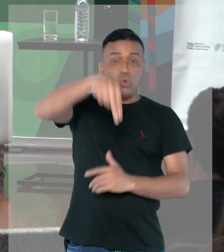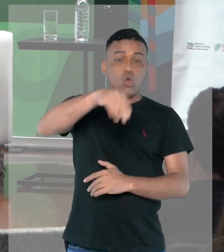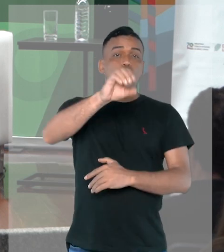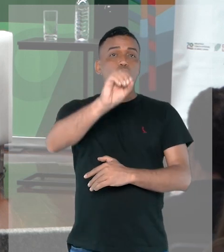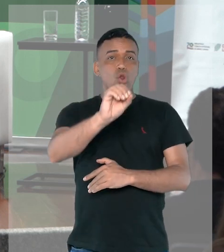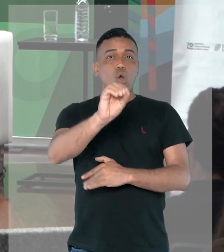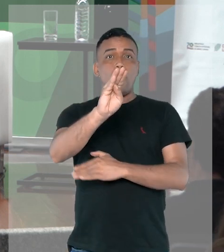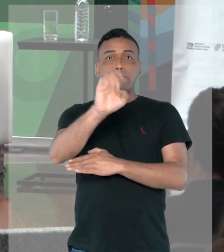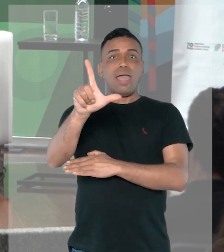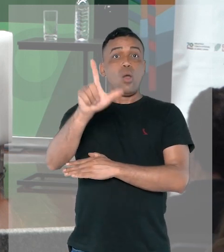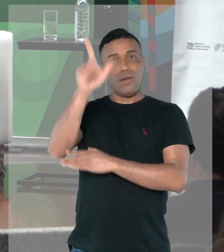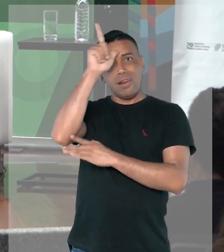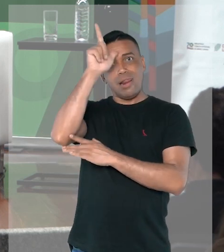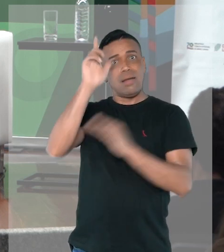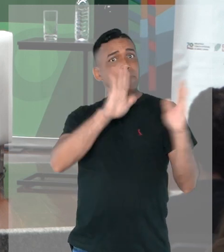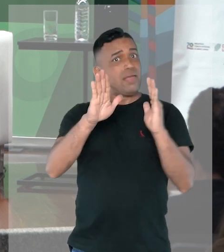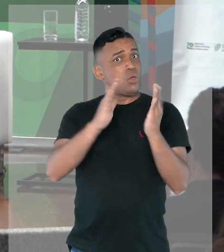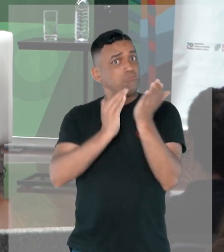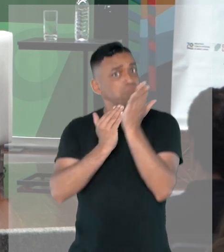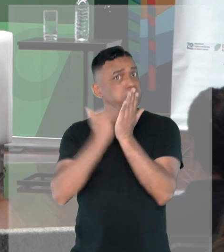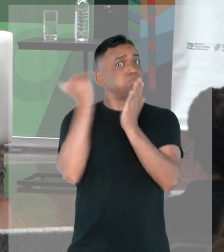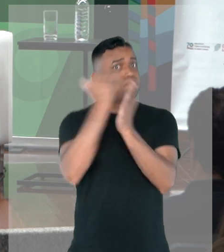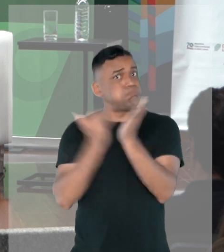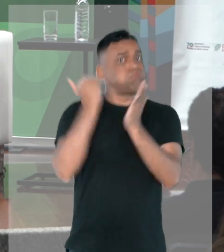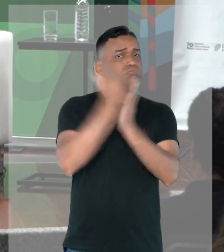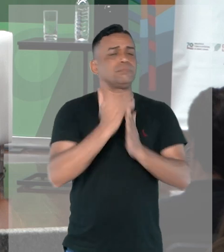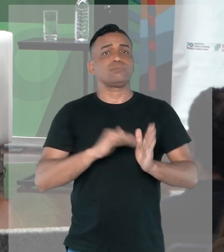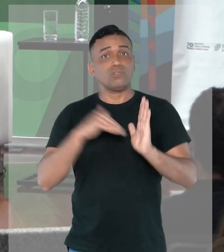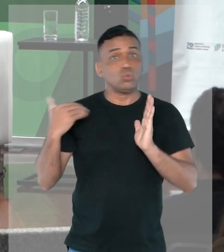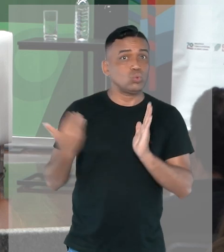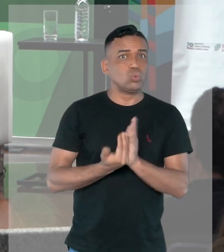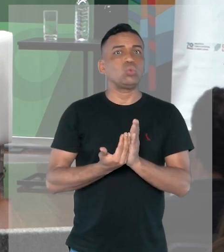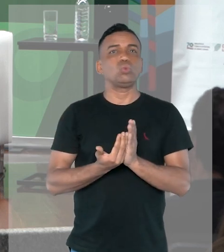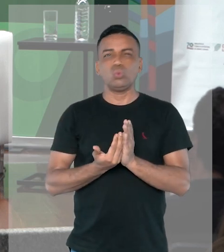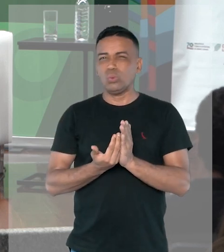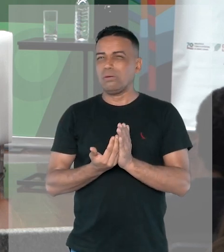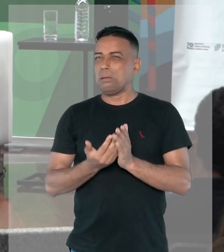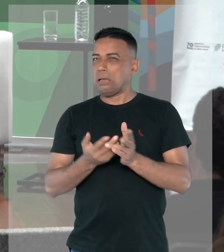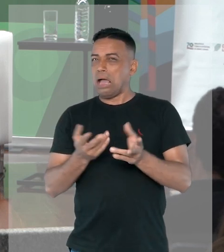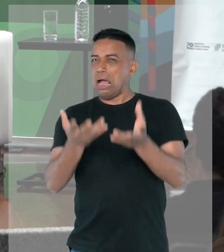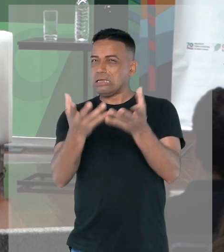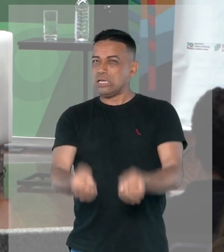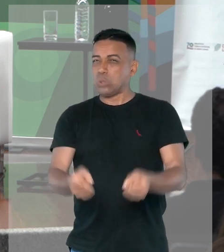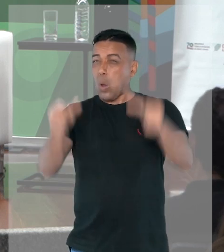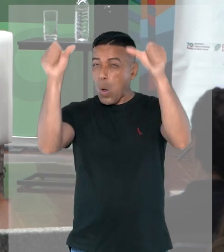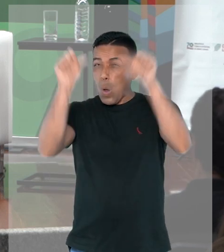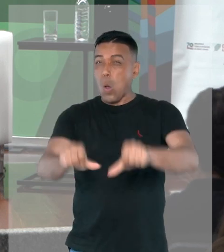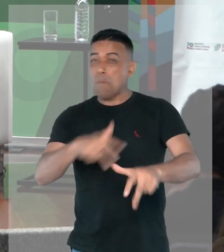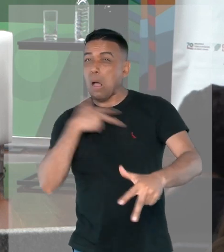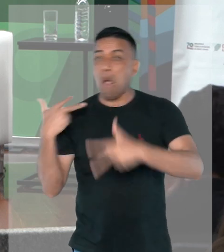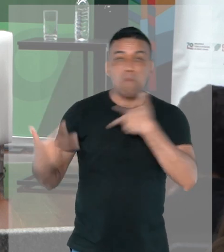Alemanha. E todos permitiram que o horror acontecesse. Por isso que a gente fala,